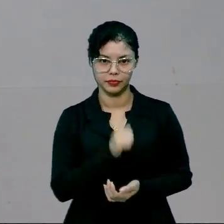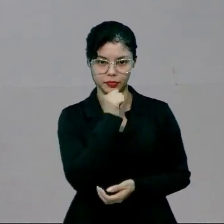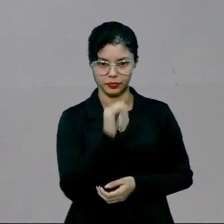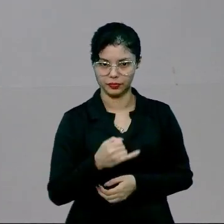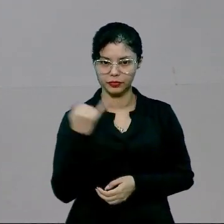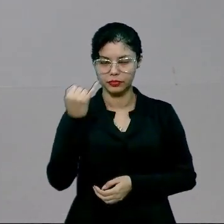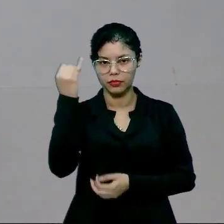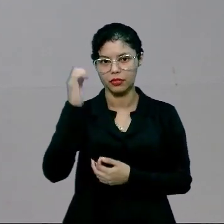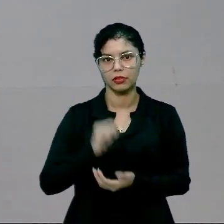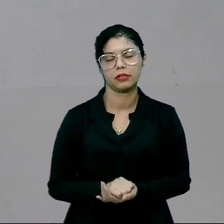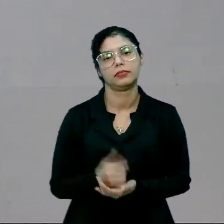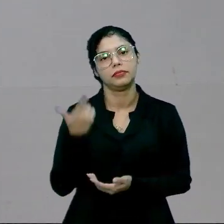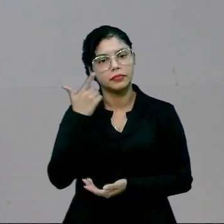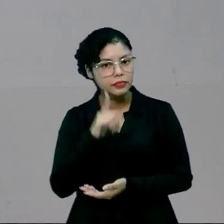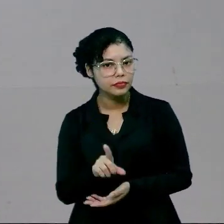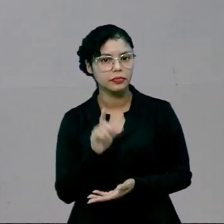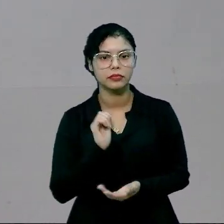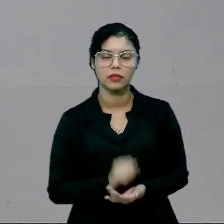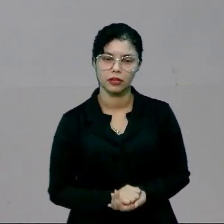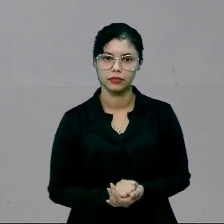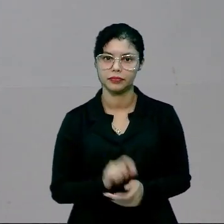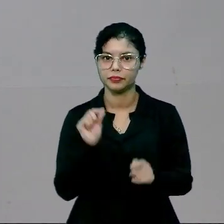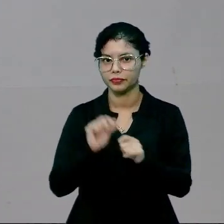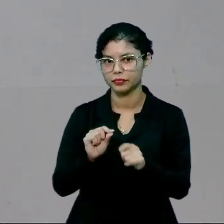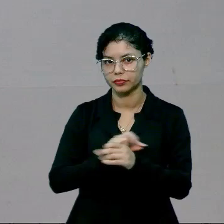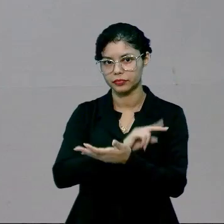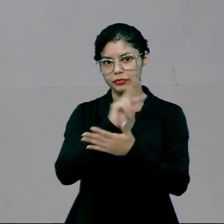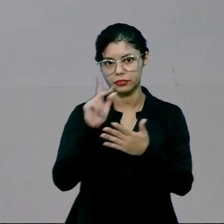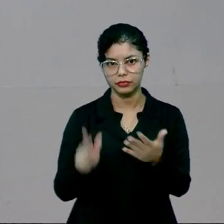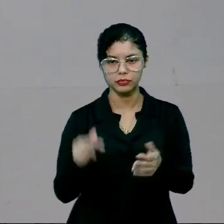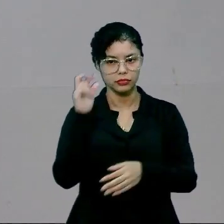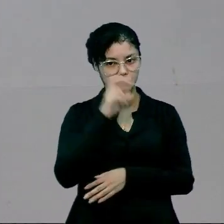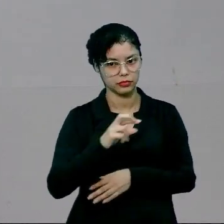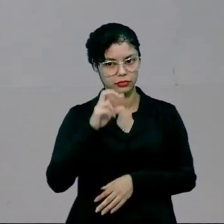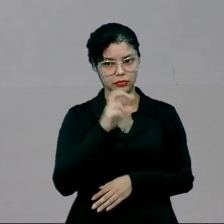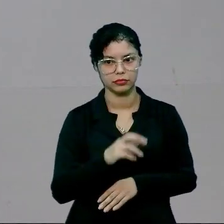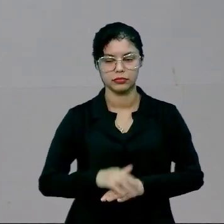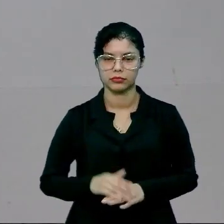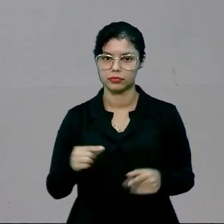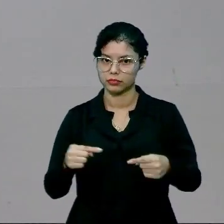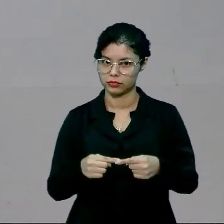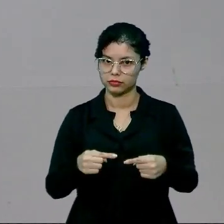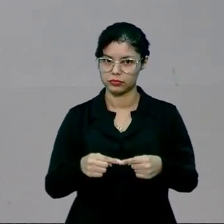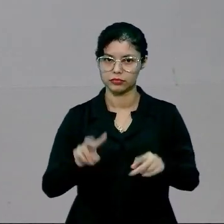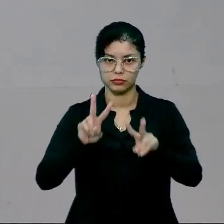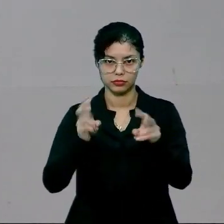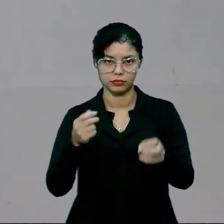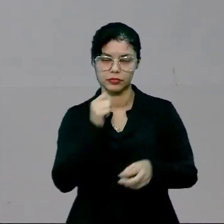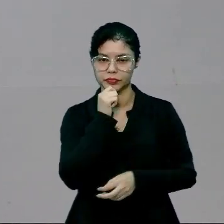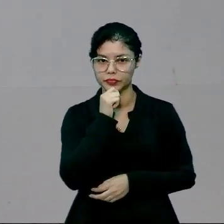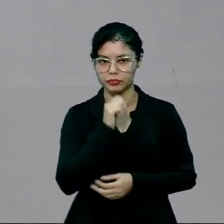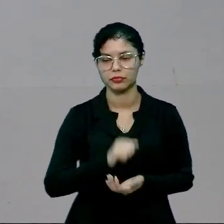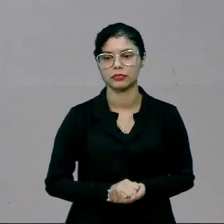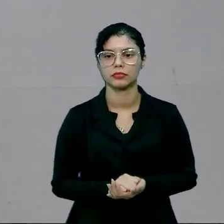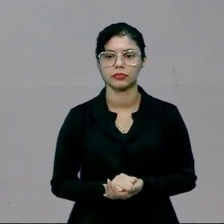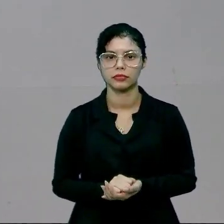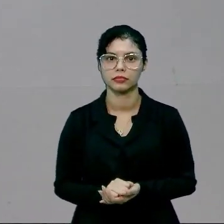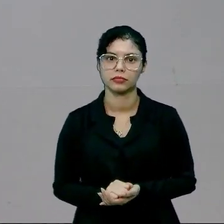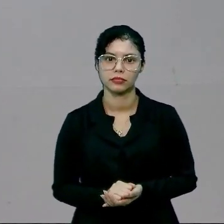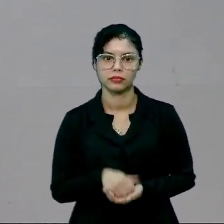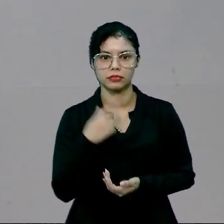importante, tá? Em que eu consigo, a partir dela, fazer diversas análises de acordo com as tendências